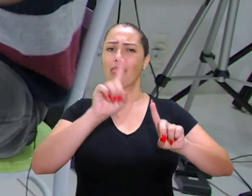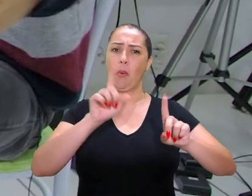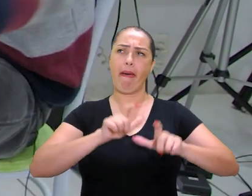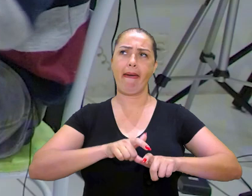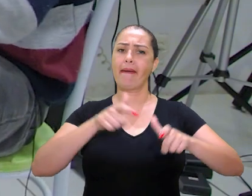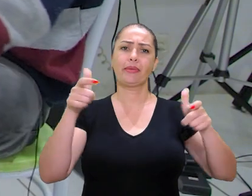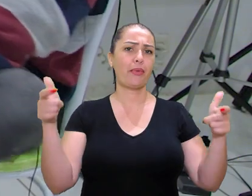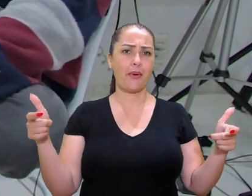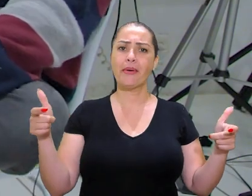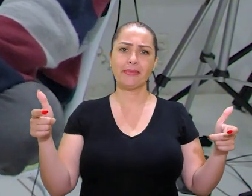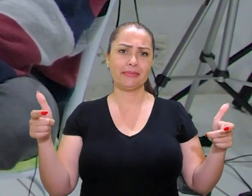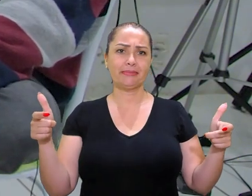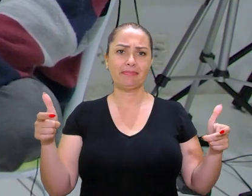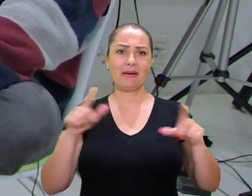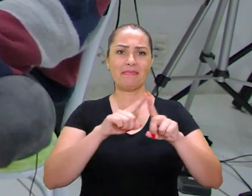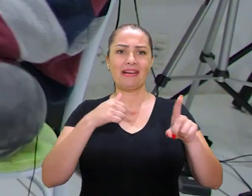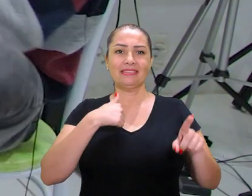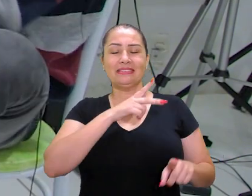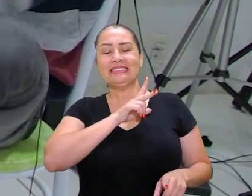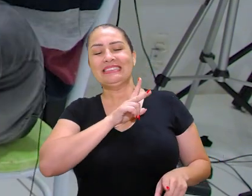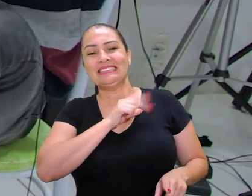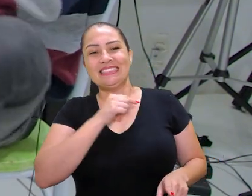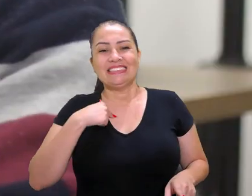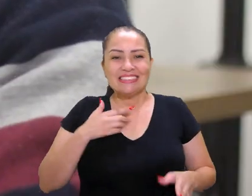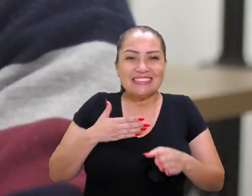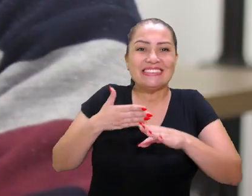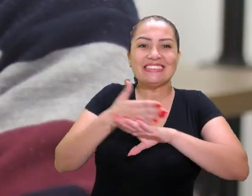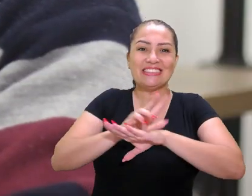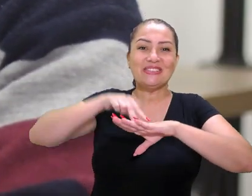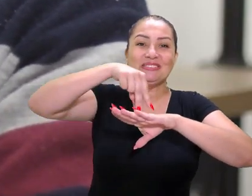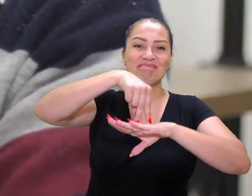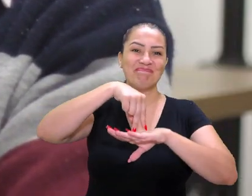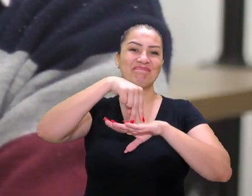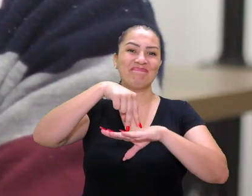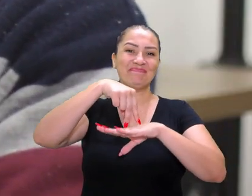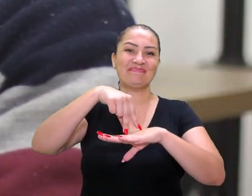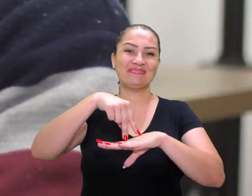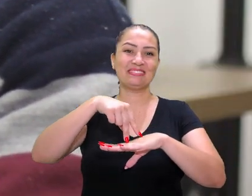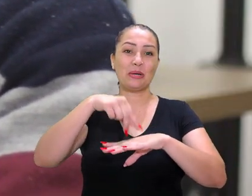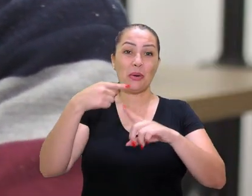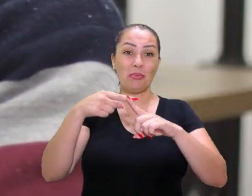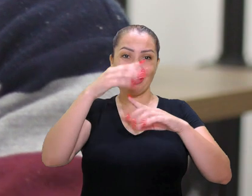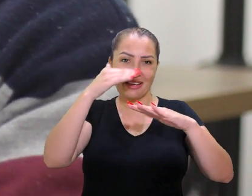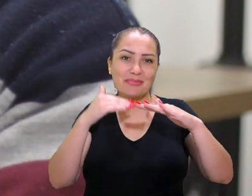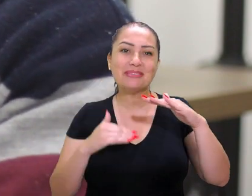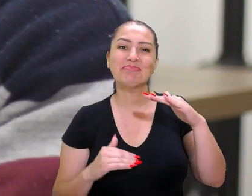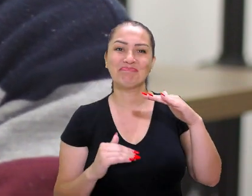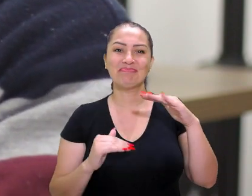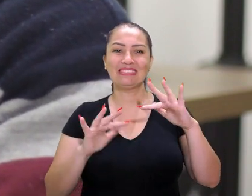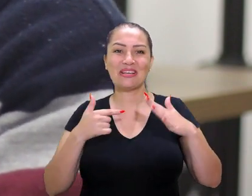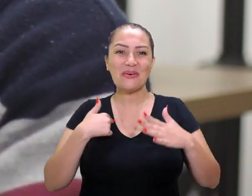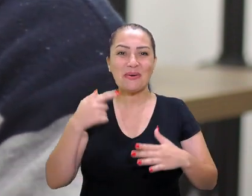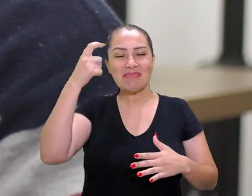enorme, claro, né? E eu assim, nossa, eu vou entrar, eu vou subir ali, que era mais embaixo, assim, eu vou entrar